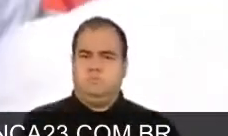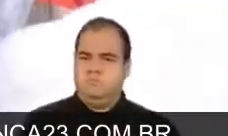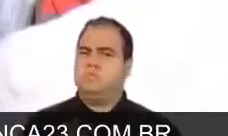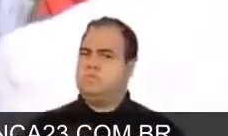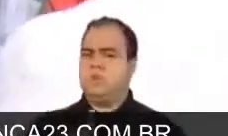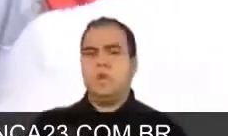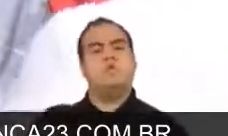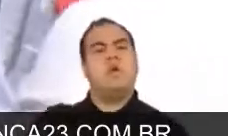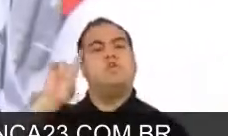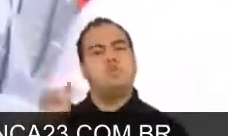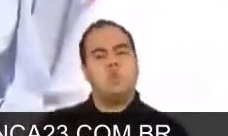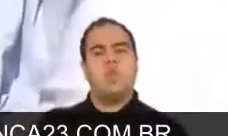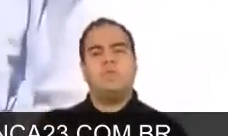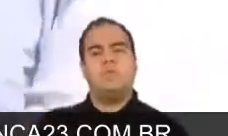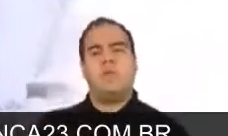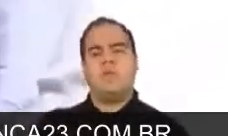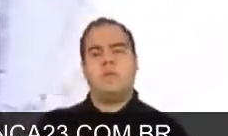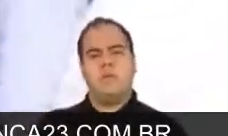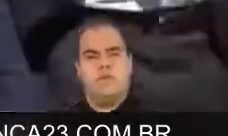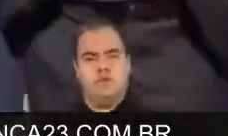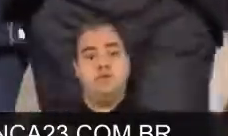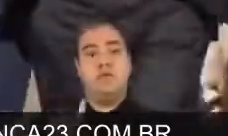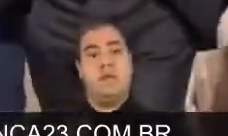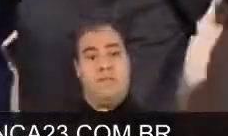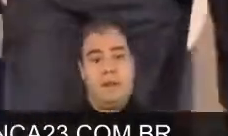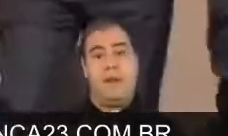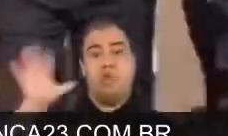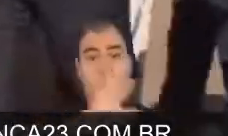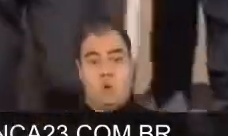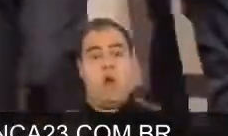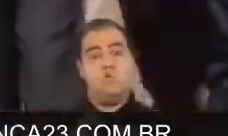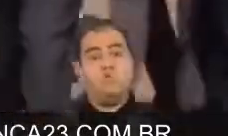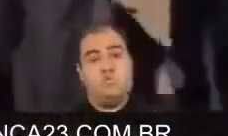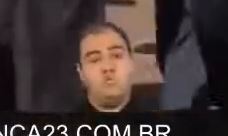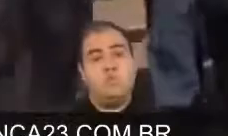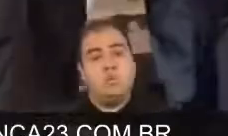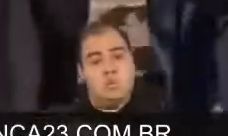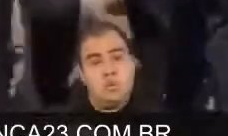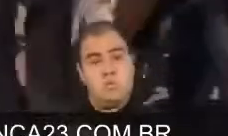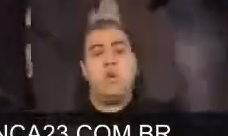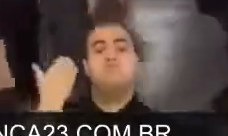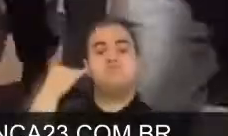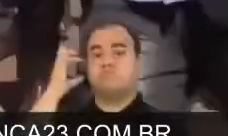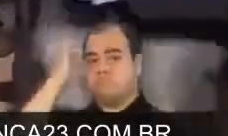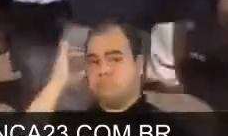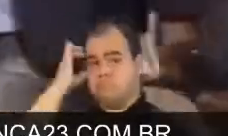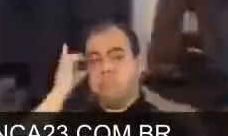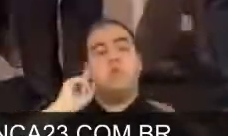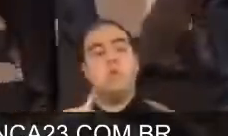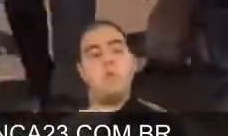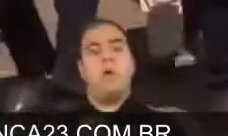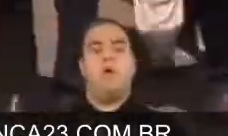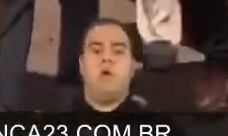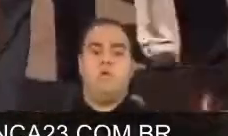foi diretor-geral do DENIT, o Departamento Nacional de Infraestrutura de Transportes, no governo Dilma Rousseff. Em